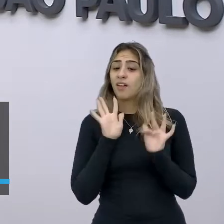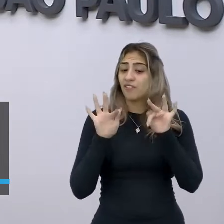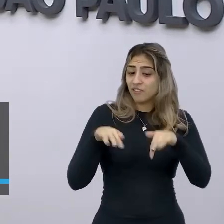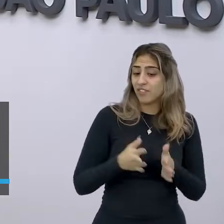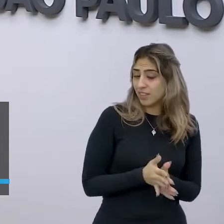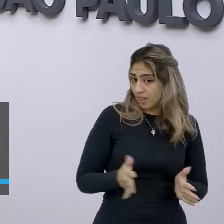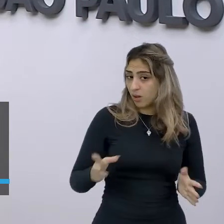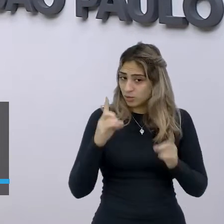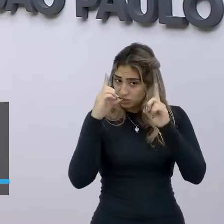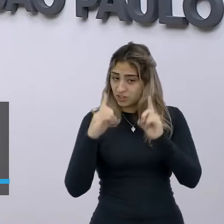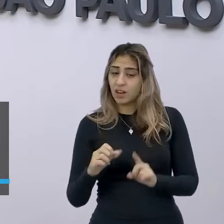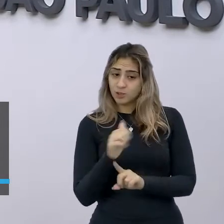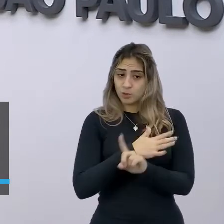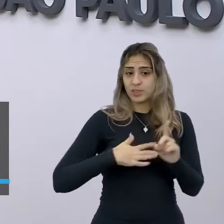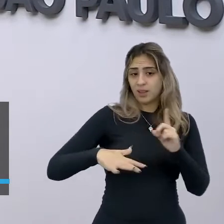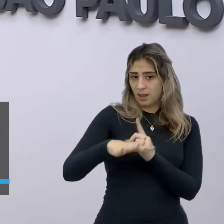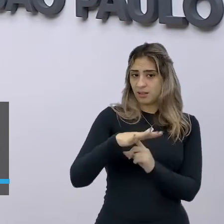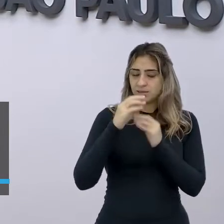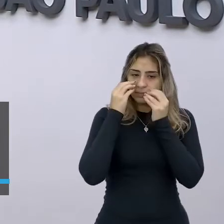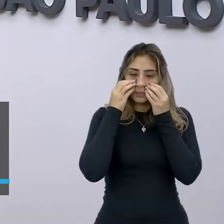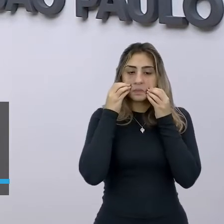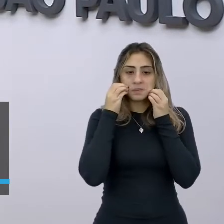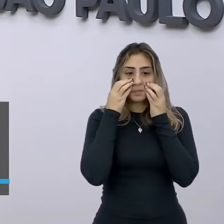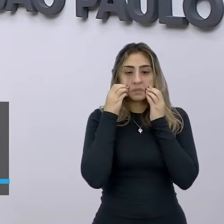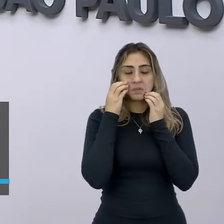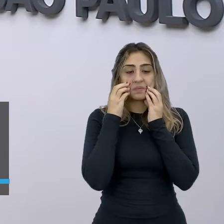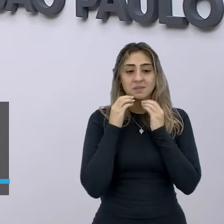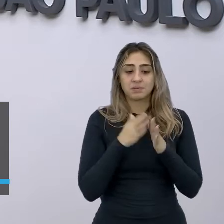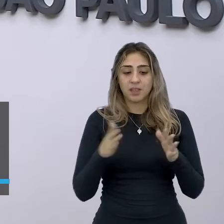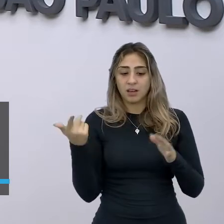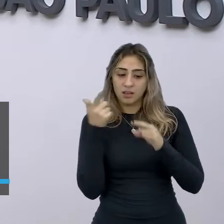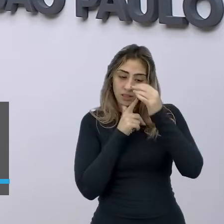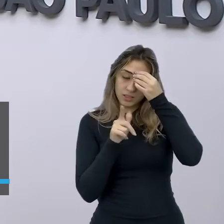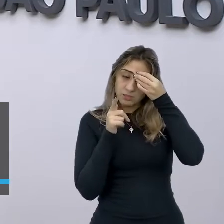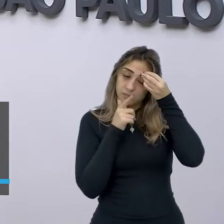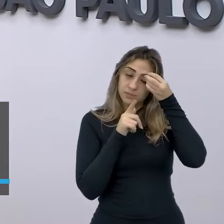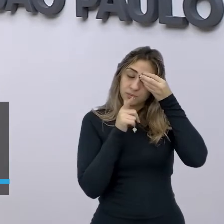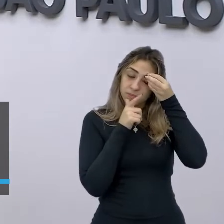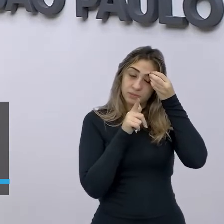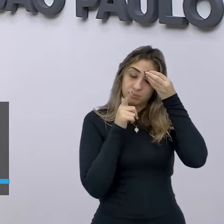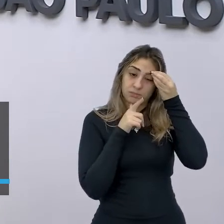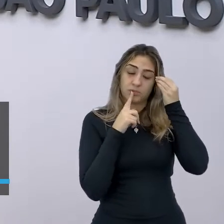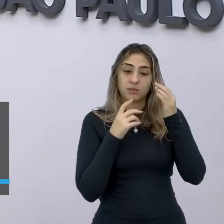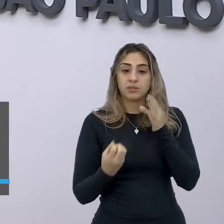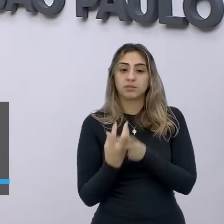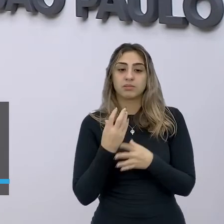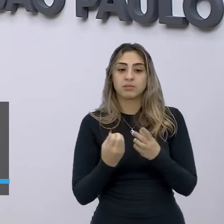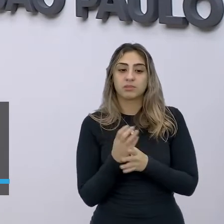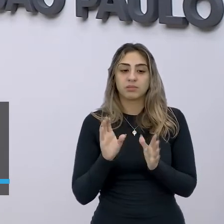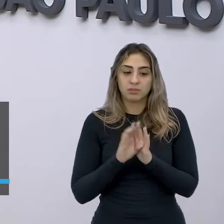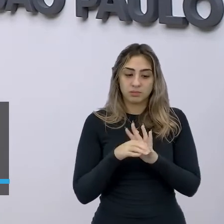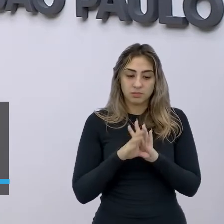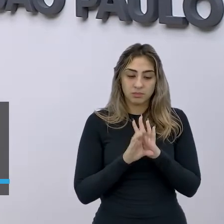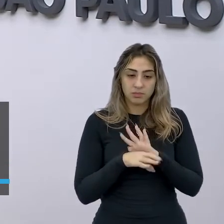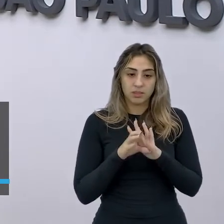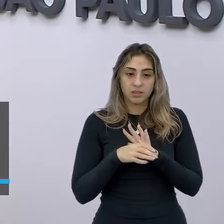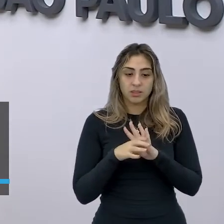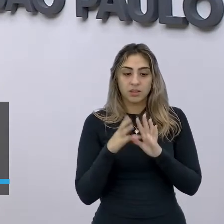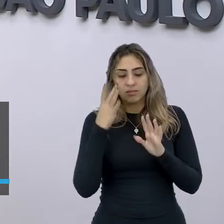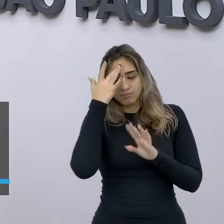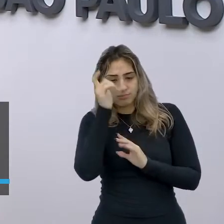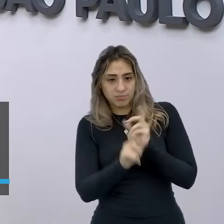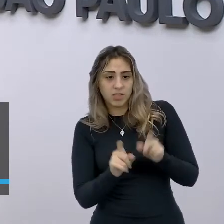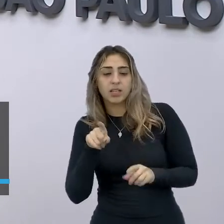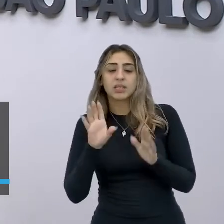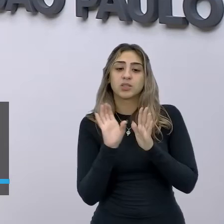fim, os direitos sociais. E nessa sequência de conquistas e direitos aqui surgiu o conceito de cidadania, que